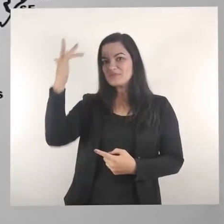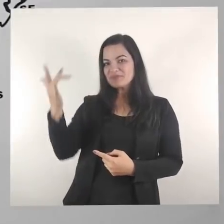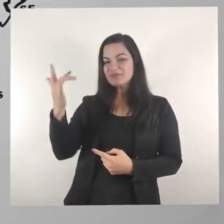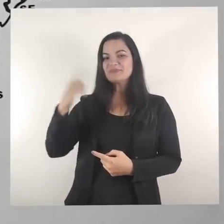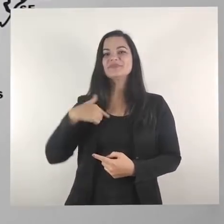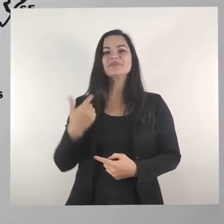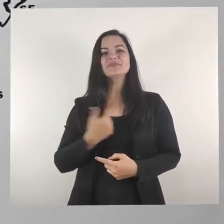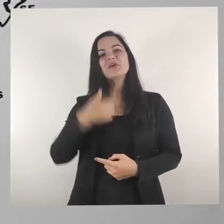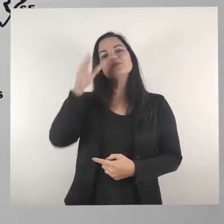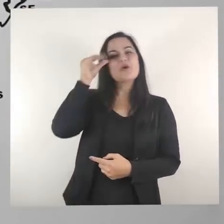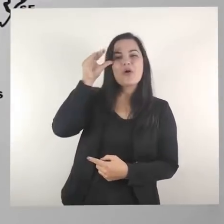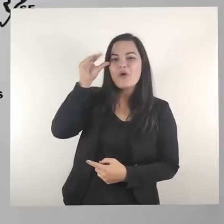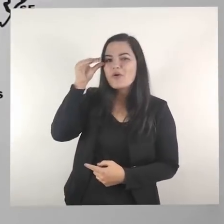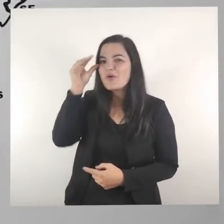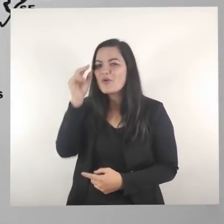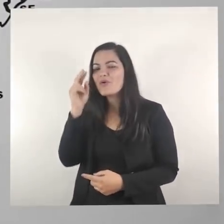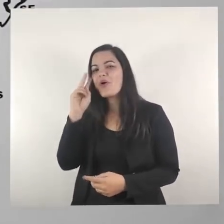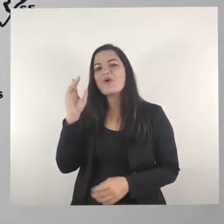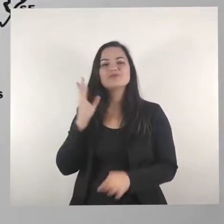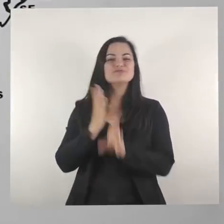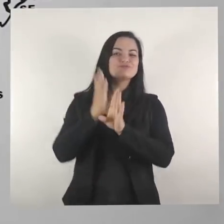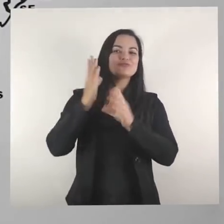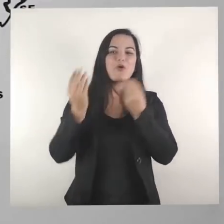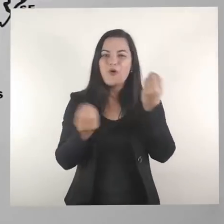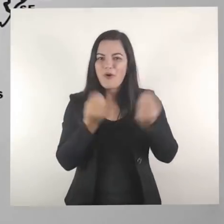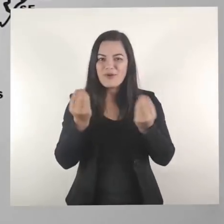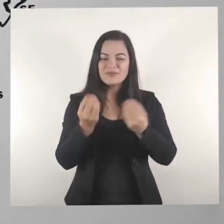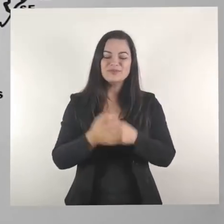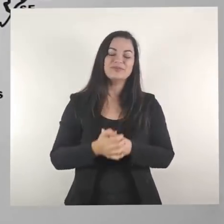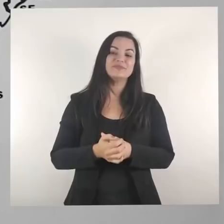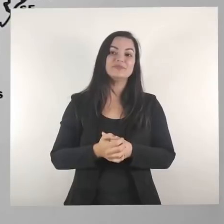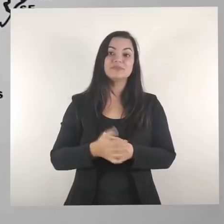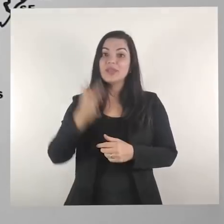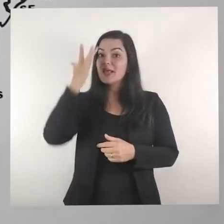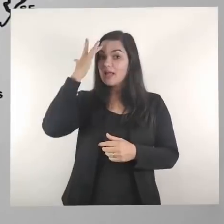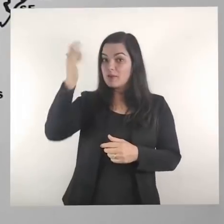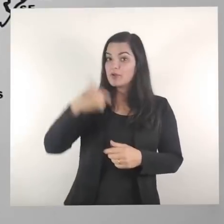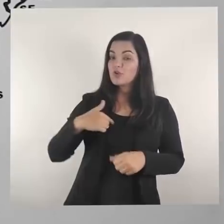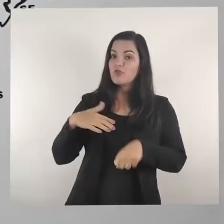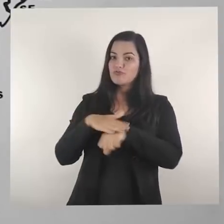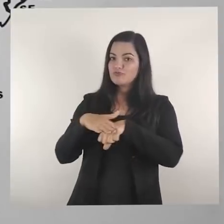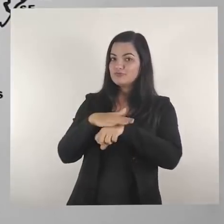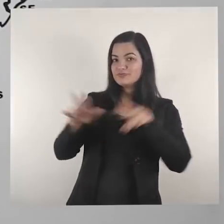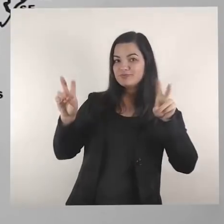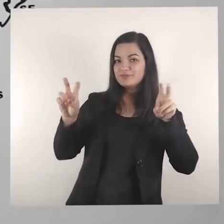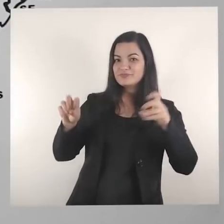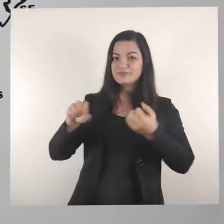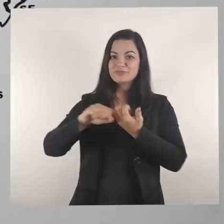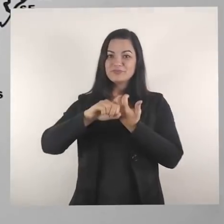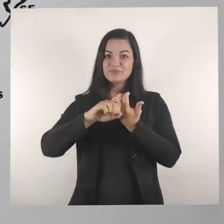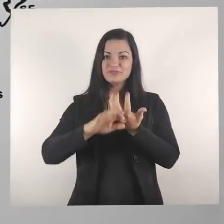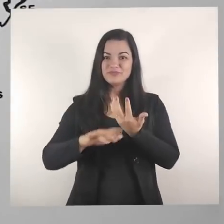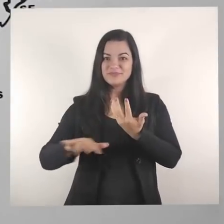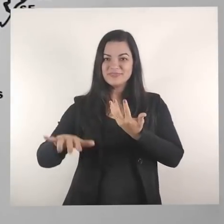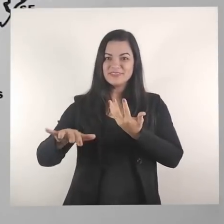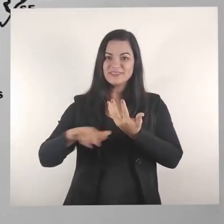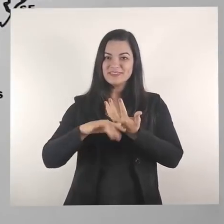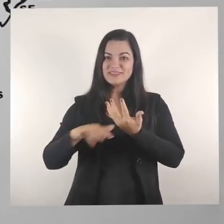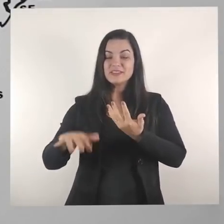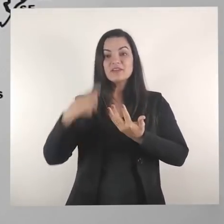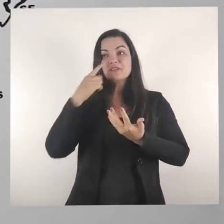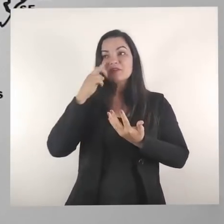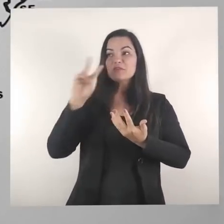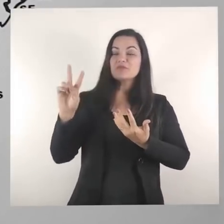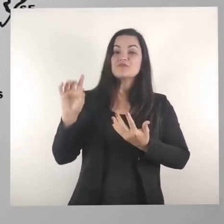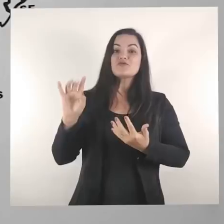a curiosidade sobre essa área, tá bom? Então, como amanhã eu vou falar sobre o Pantanal, vamos